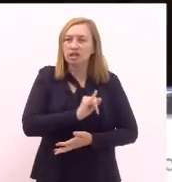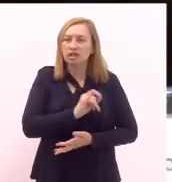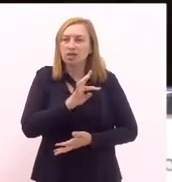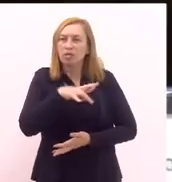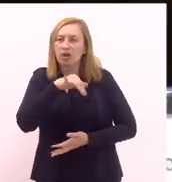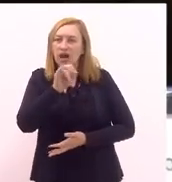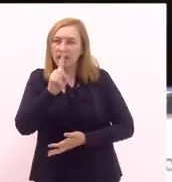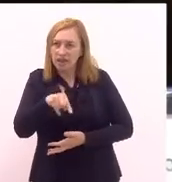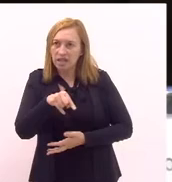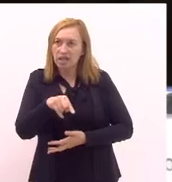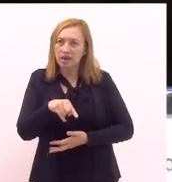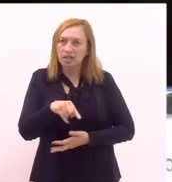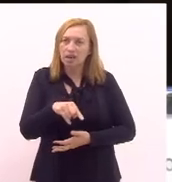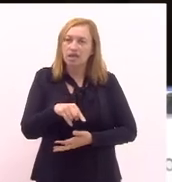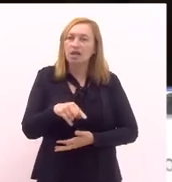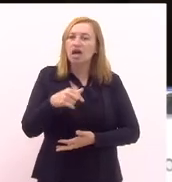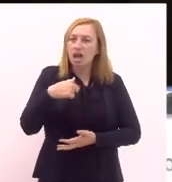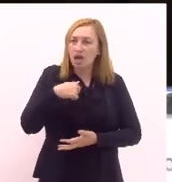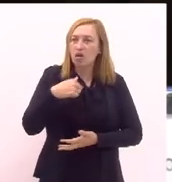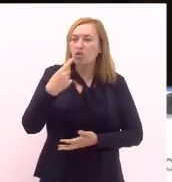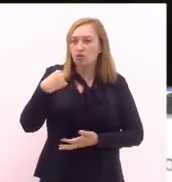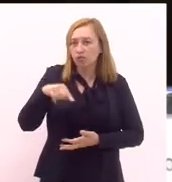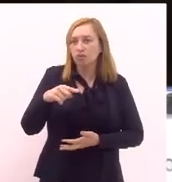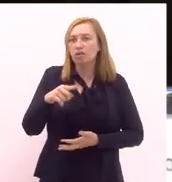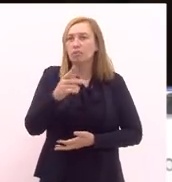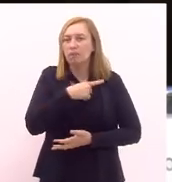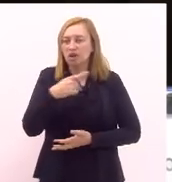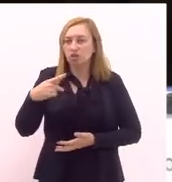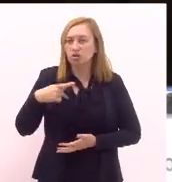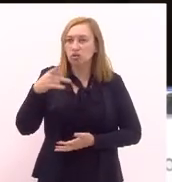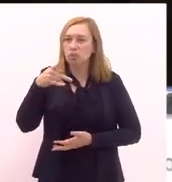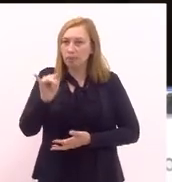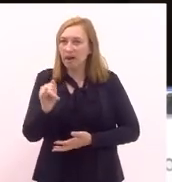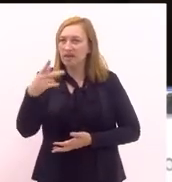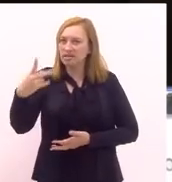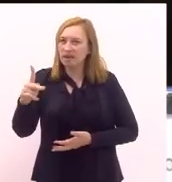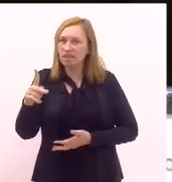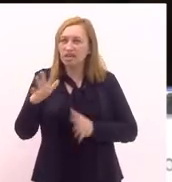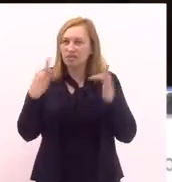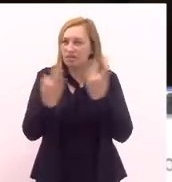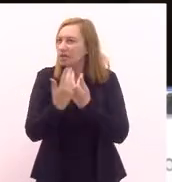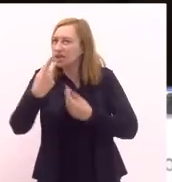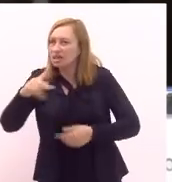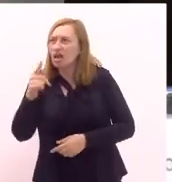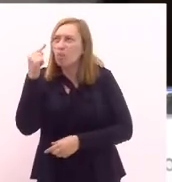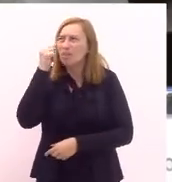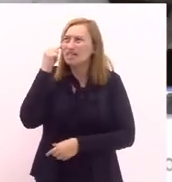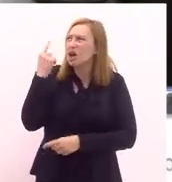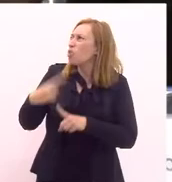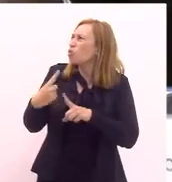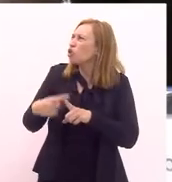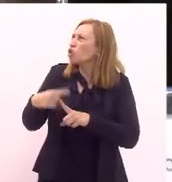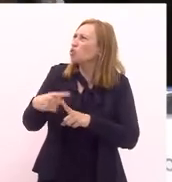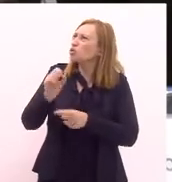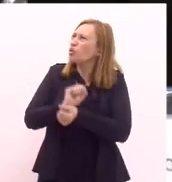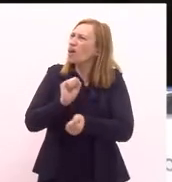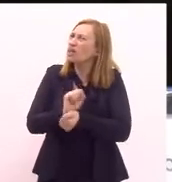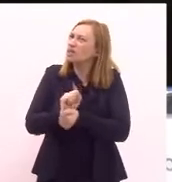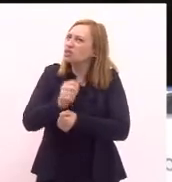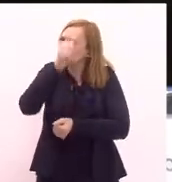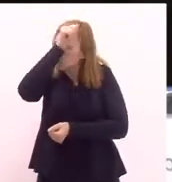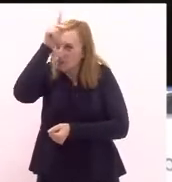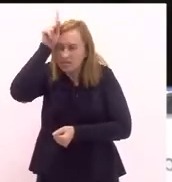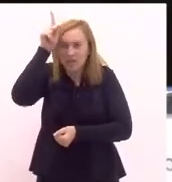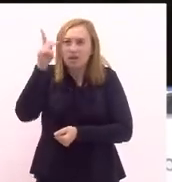ovelha eu fui pastor do pai da mãe dele dele dos filhos dele e fico pensando porque o que eu estou esperando daquele pastor e do prefeito